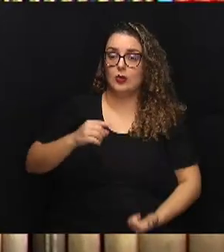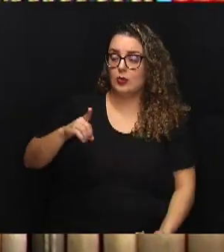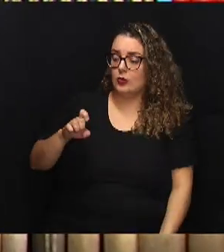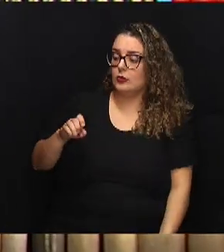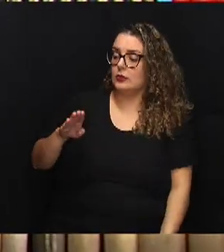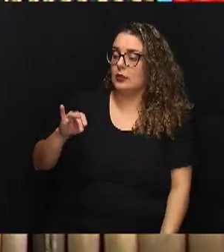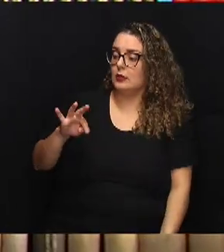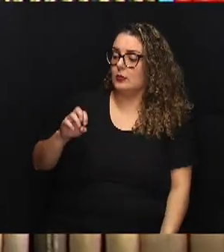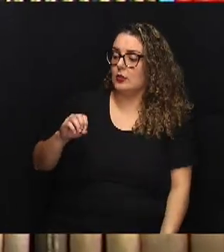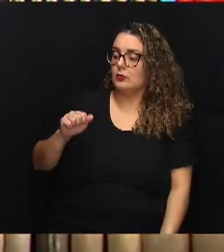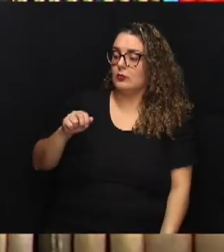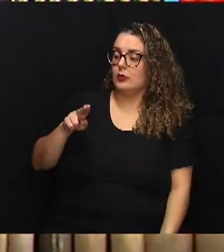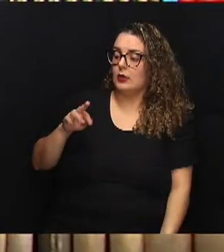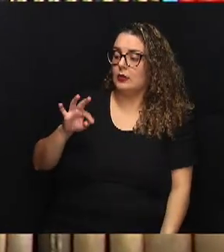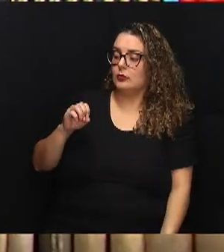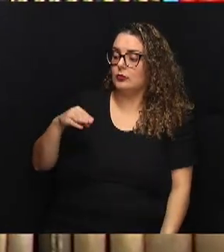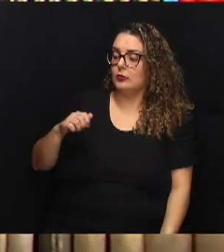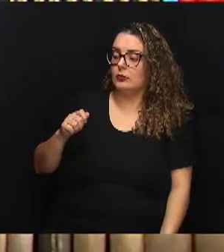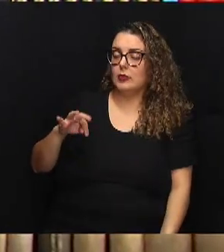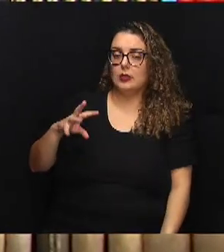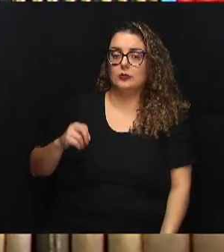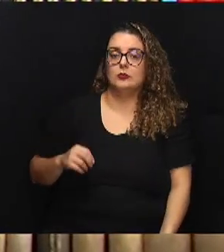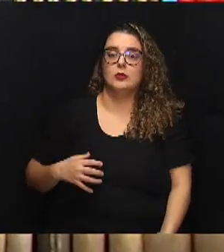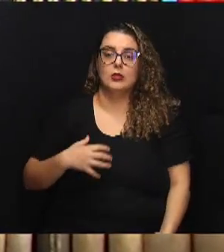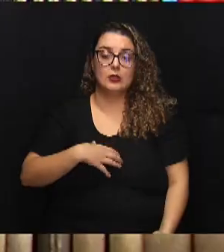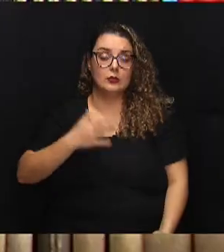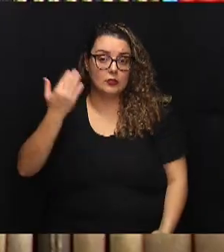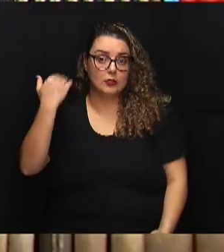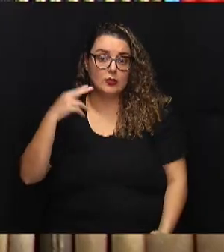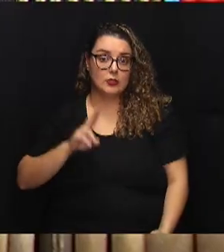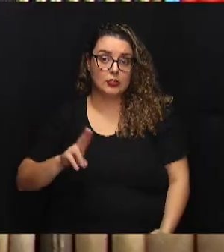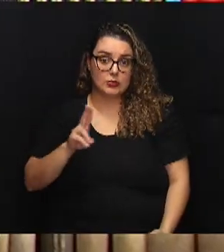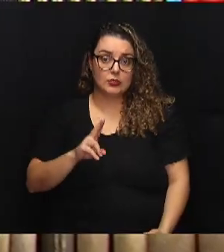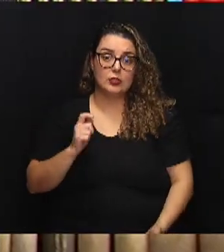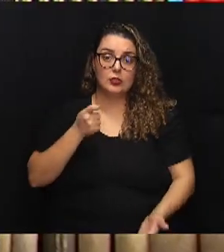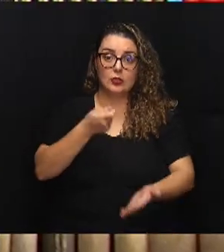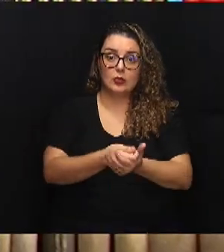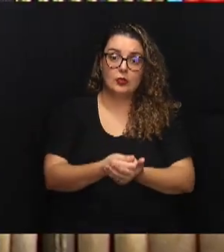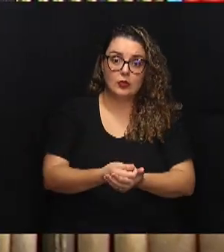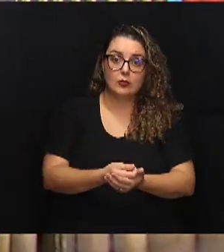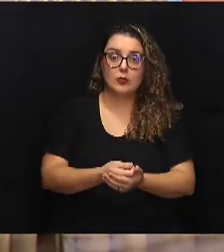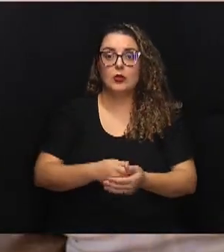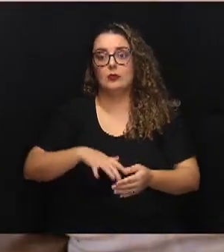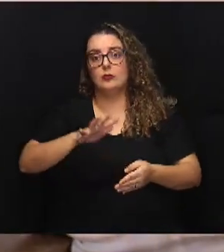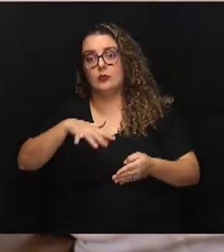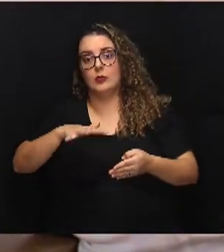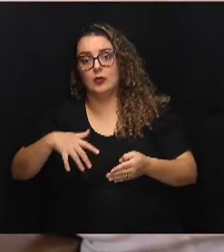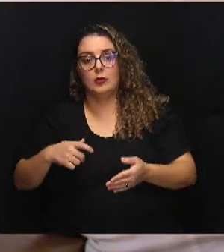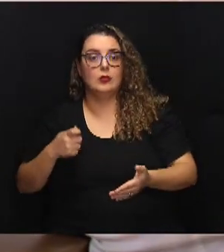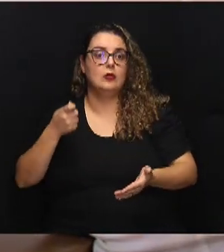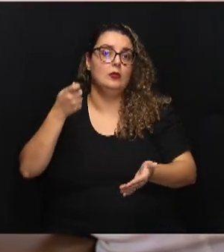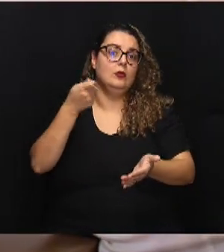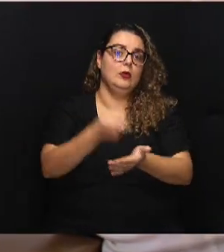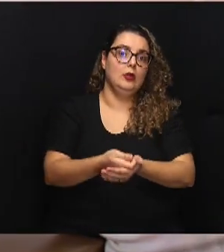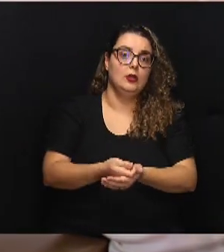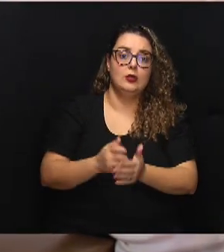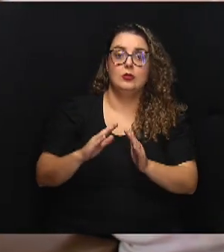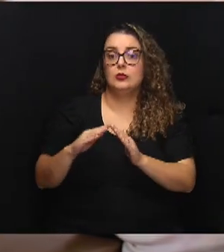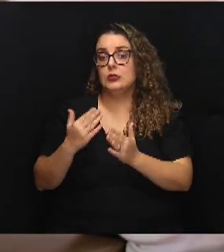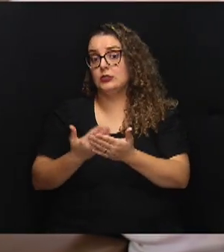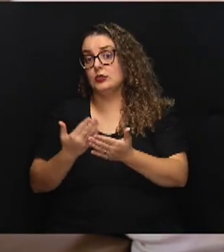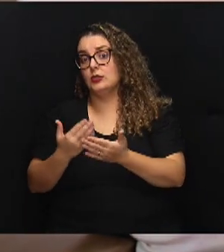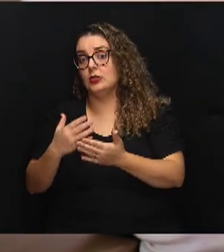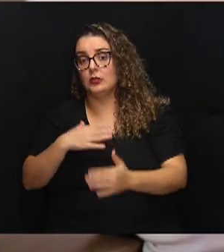automático, que era aquela maneira que nós usávamos para pagar nossas contas de consumo, para pagar o colégio dos